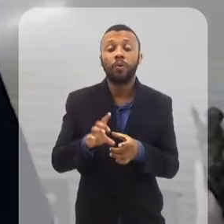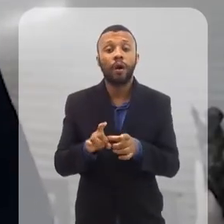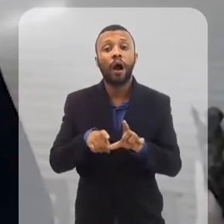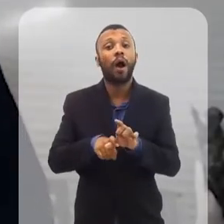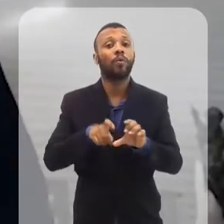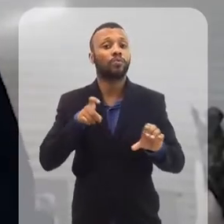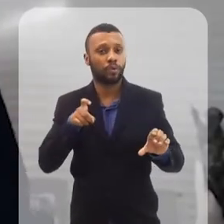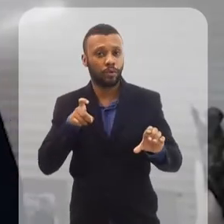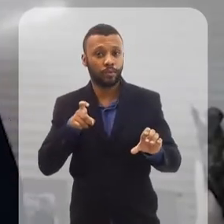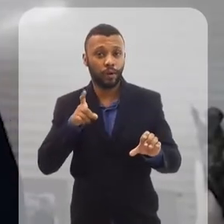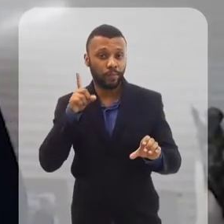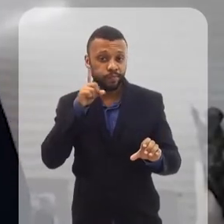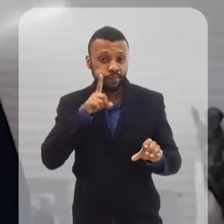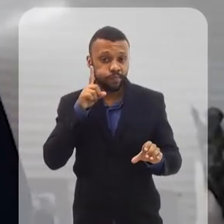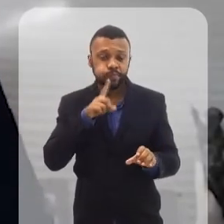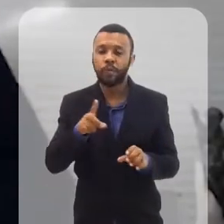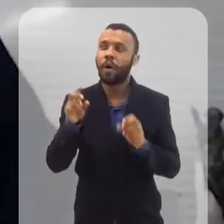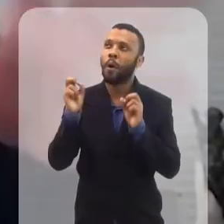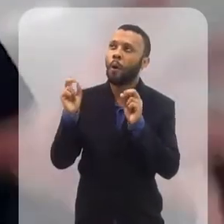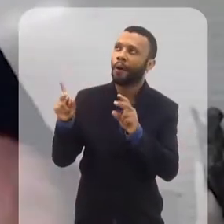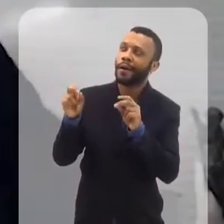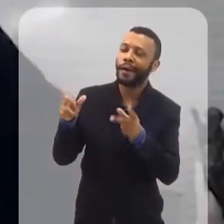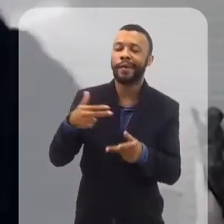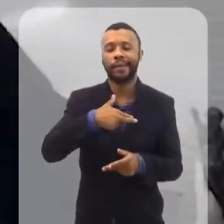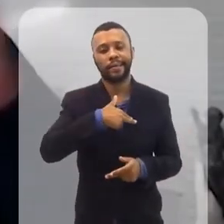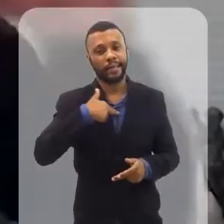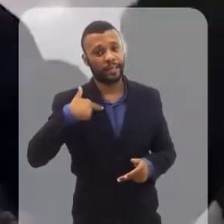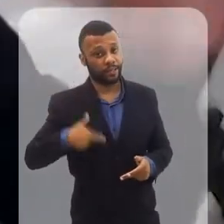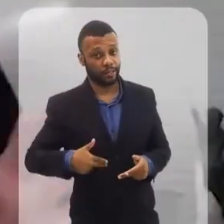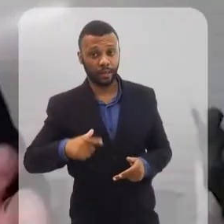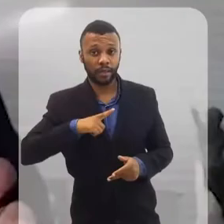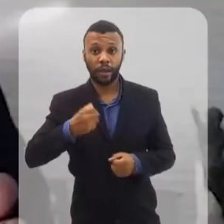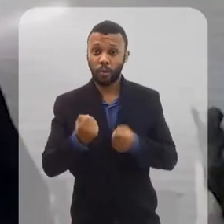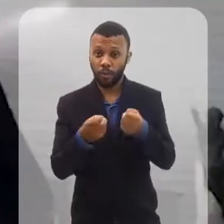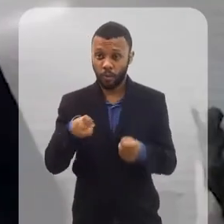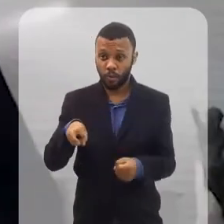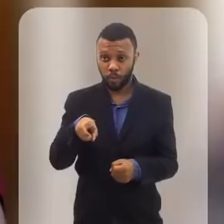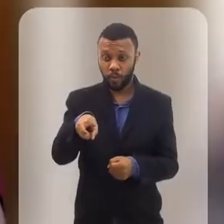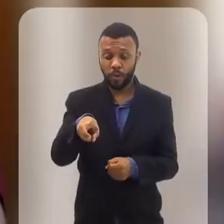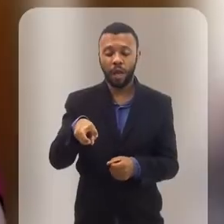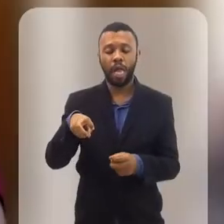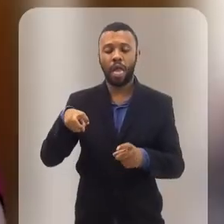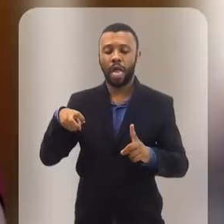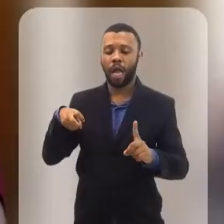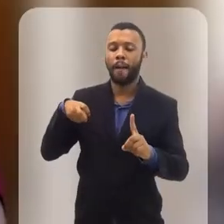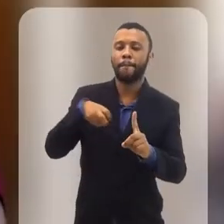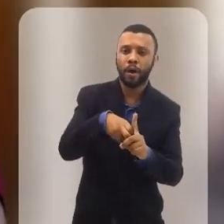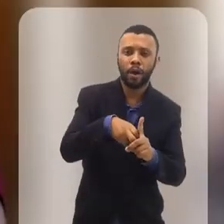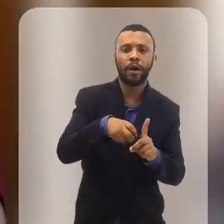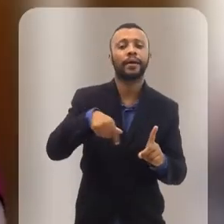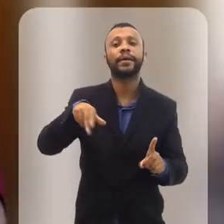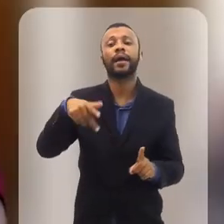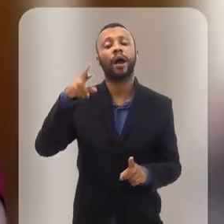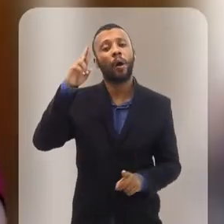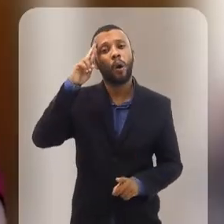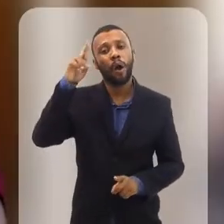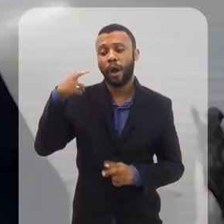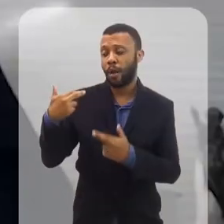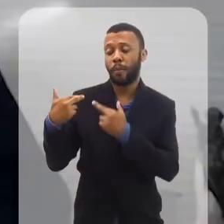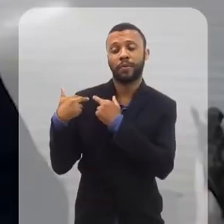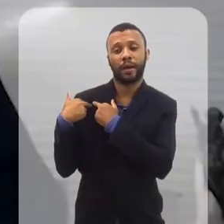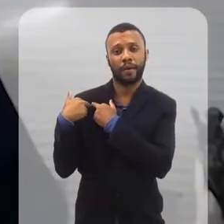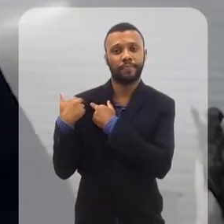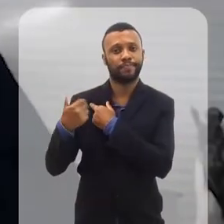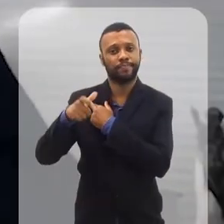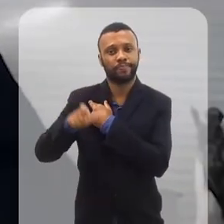autônomos. Já existem carros autônomos nos Estados Unidos, beleza, na China. Esse carro atropela alguém. Quem é o motorista desse carro?